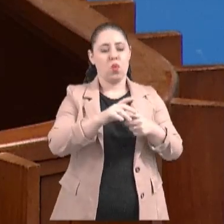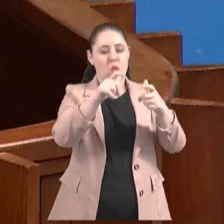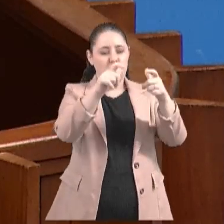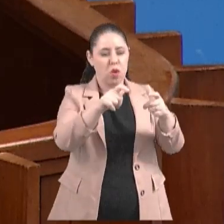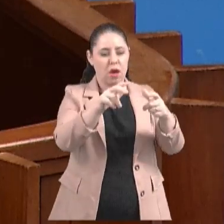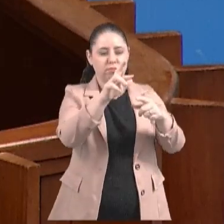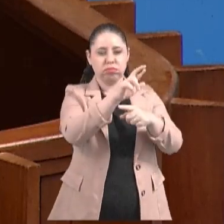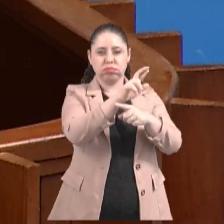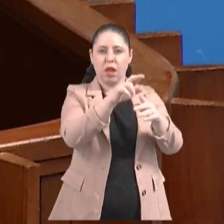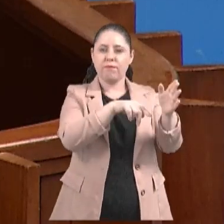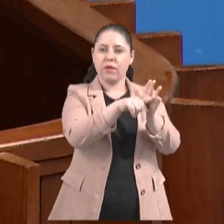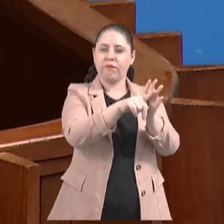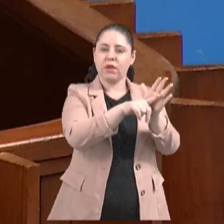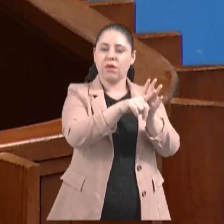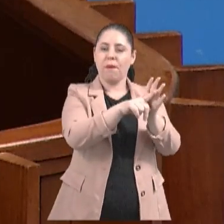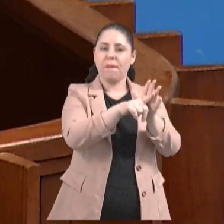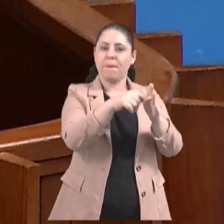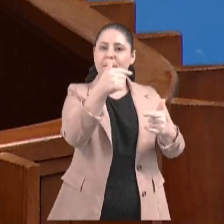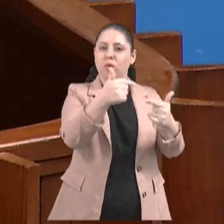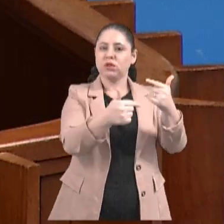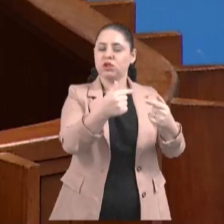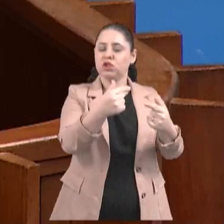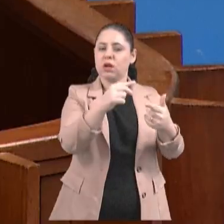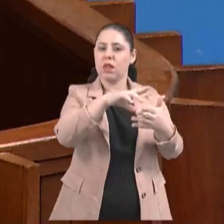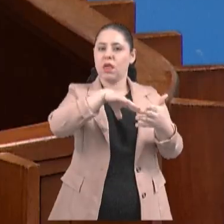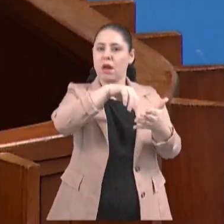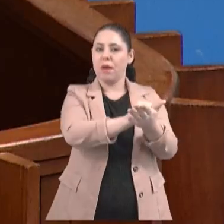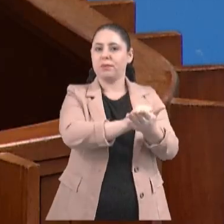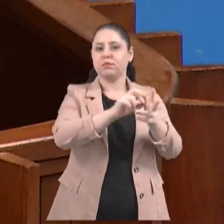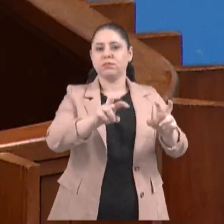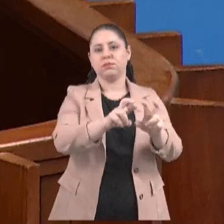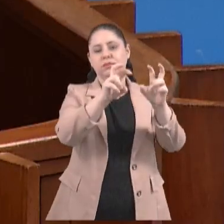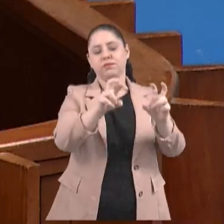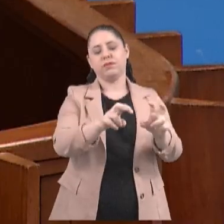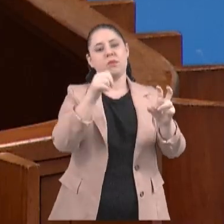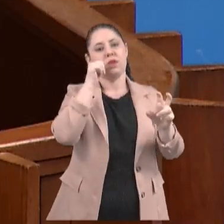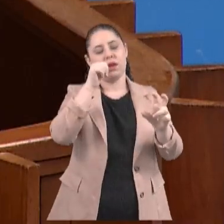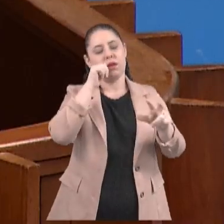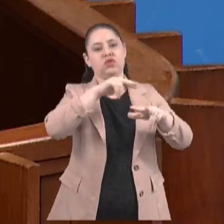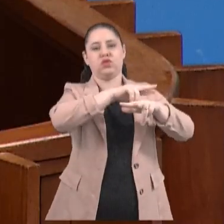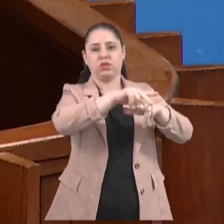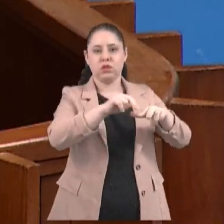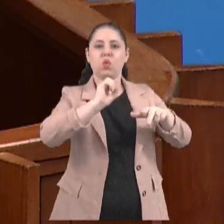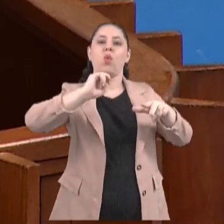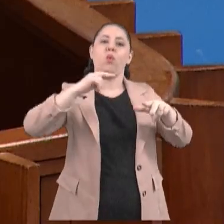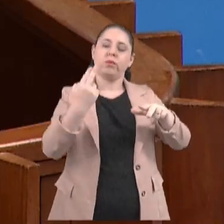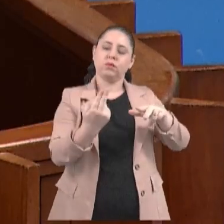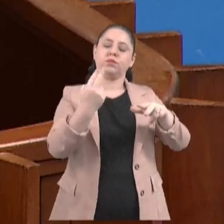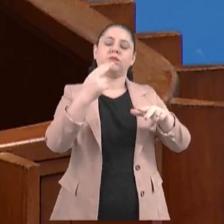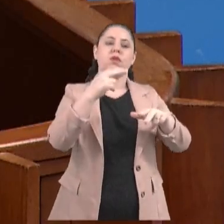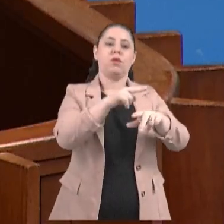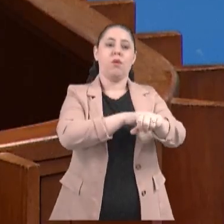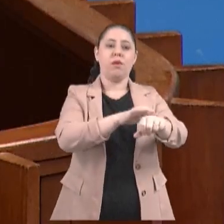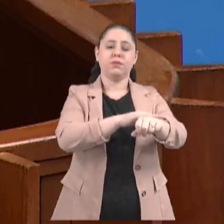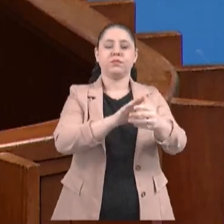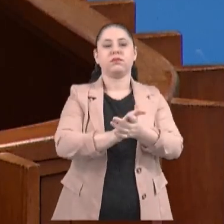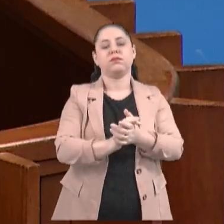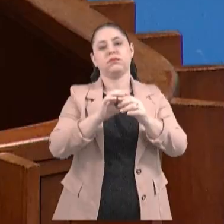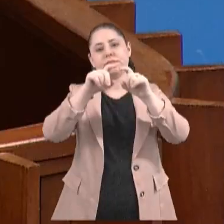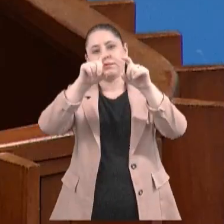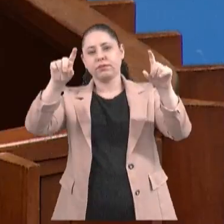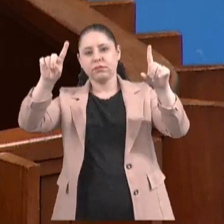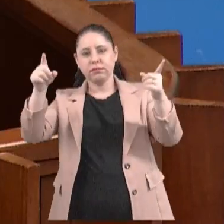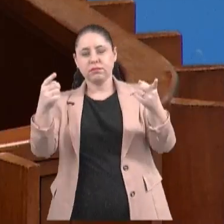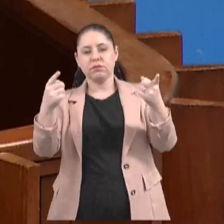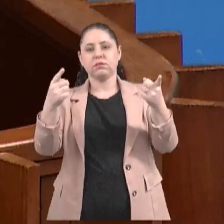de Violência Política Digital contra as Mulheres por razões de gênero ou raça. Parágrafo único. Para os fins dessa